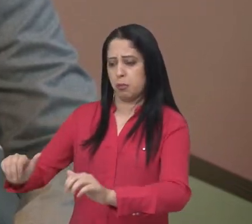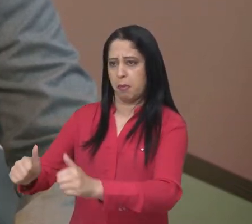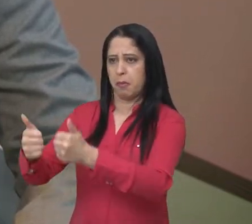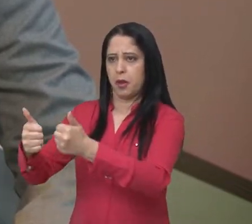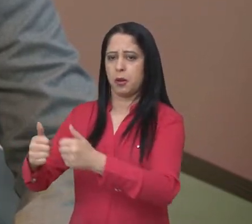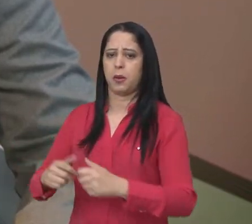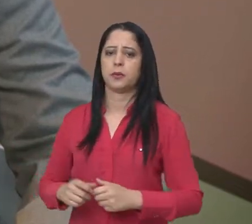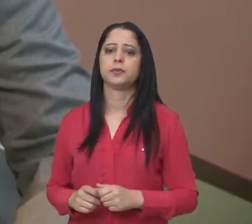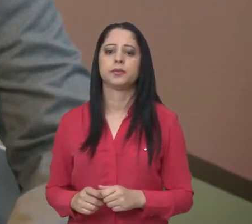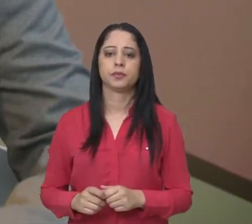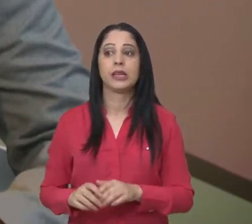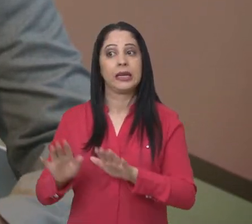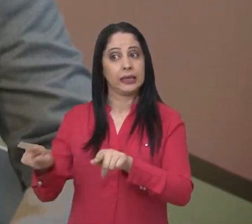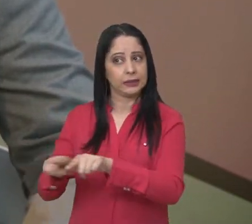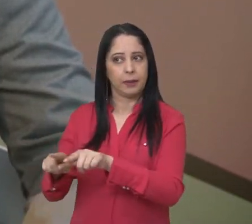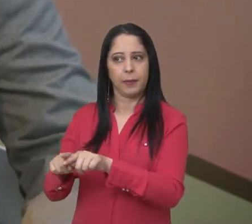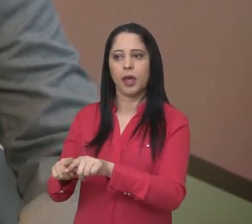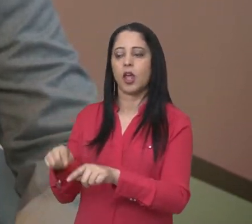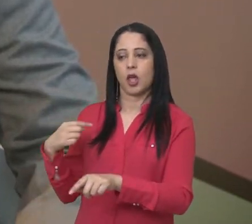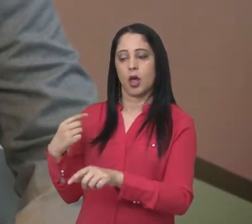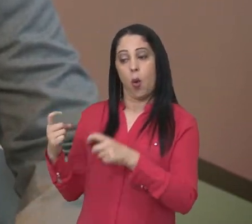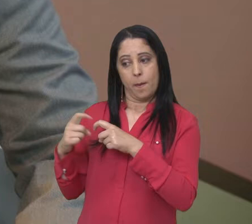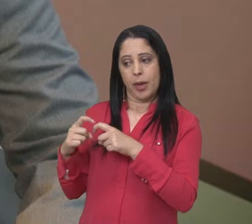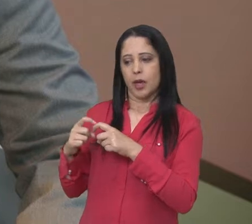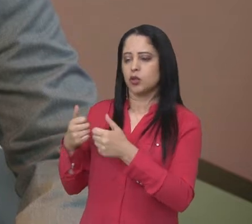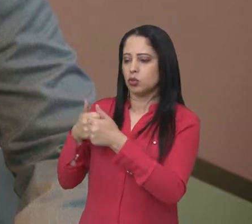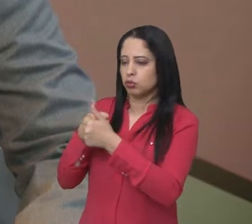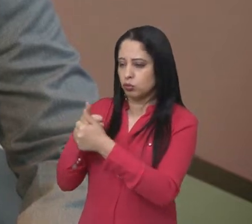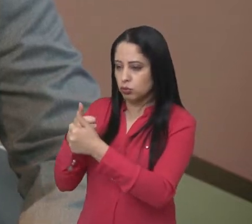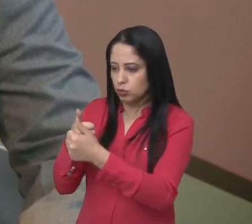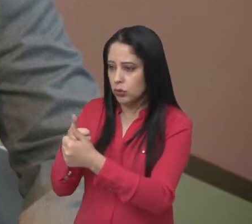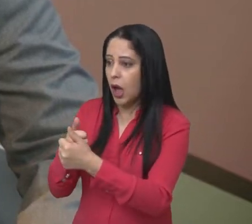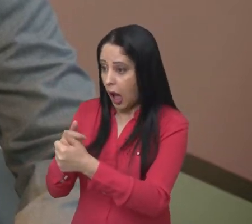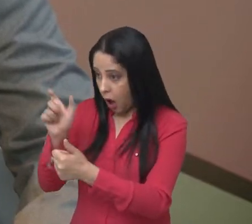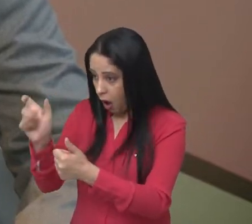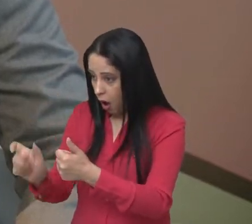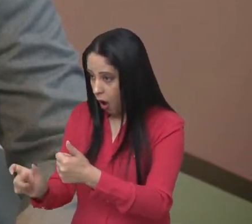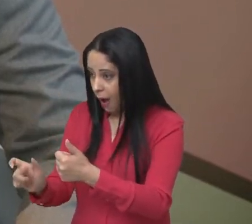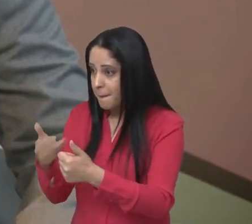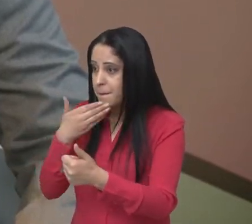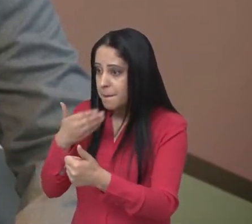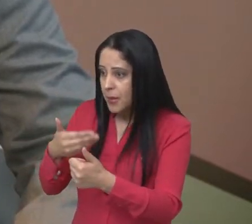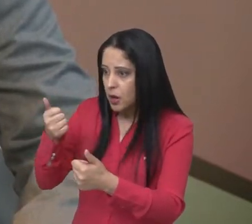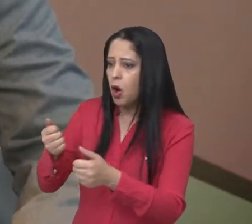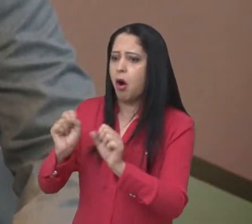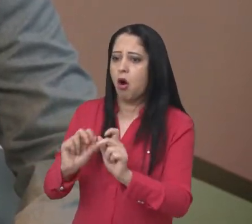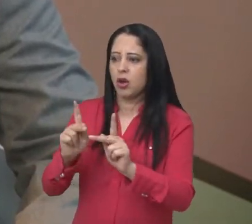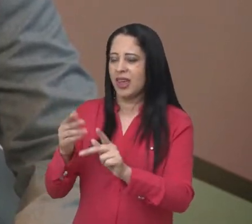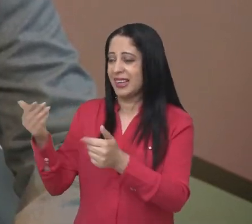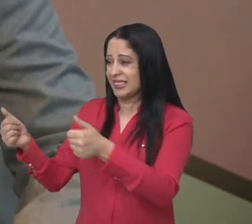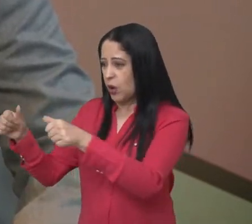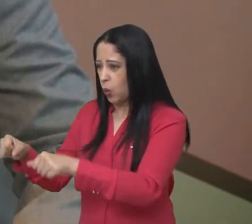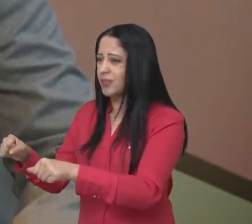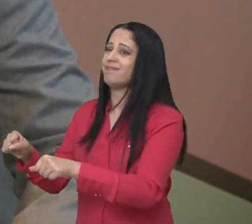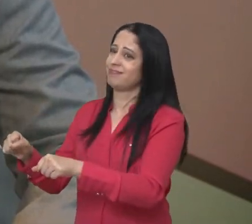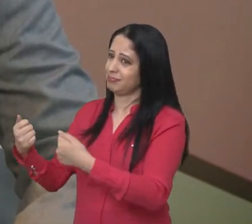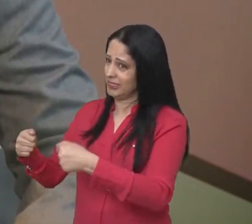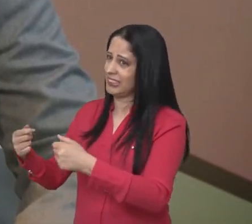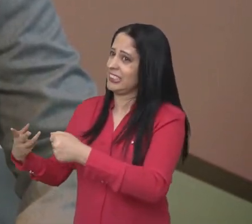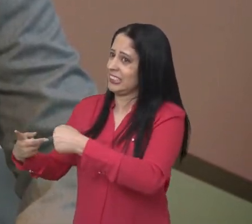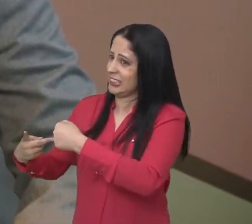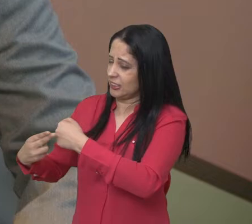reabilitação do paciente. E aí a gente vai acompanhando esse paciente, em alguns casos realmente vão evoluir para a cirurgia, mas como eu falei, só a minoria,